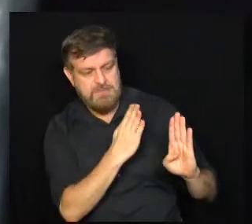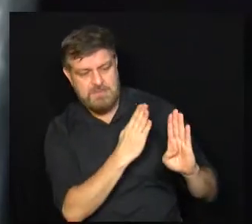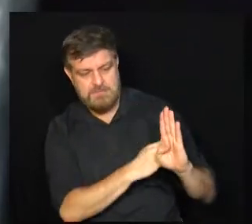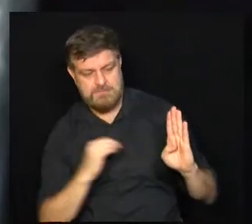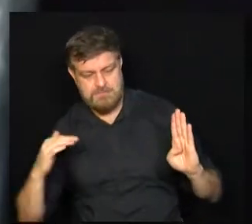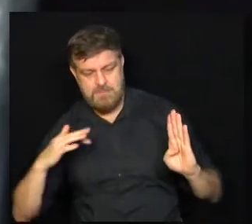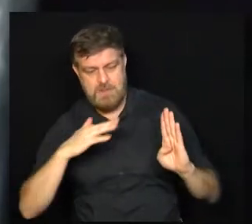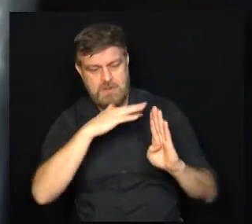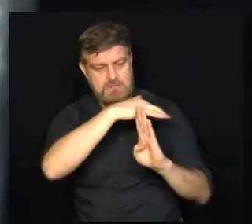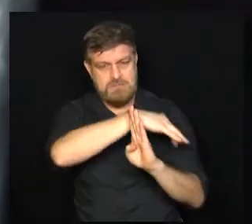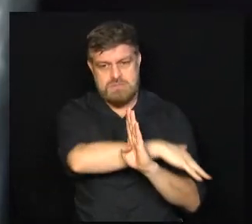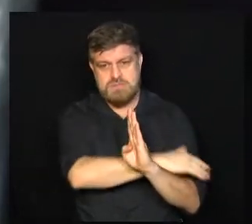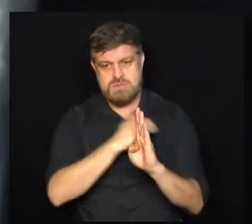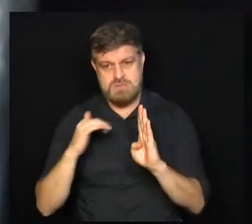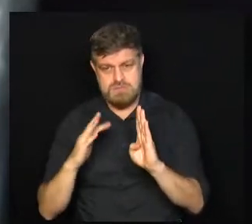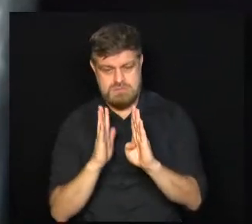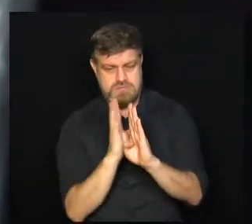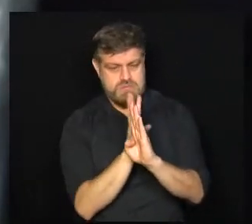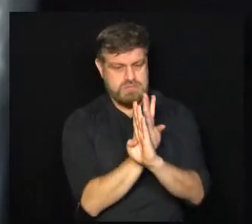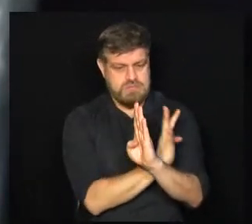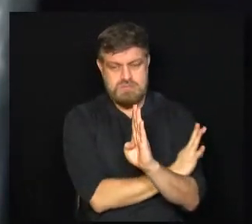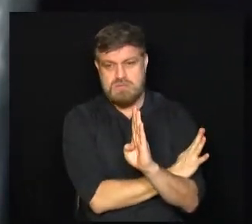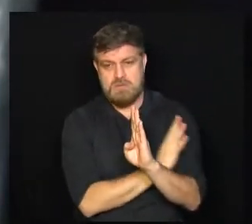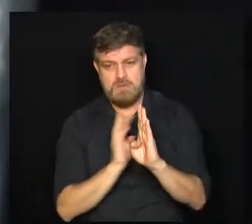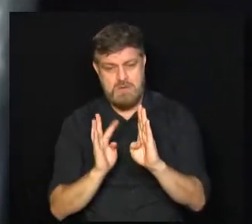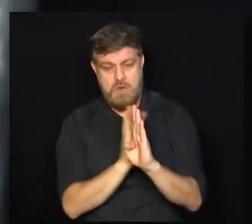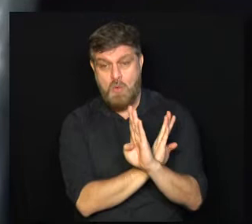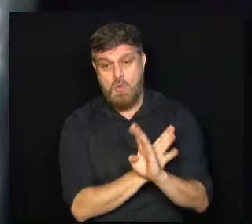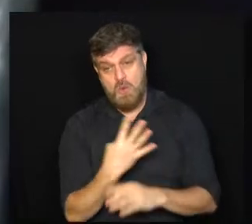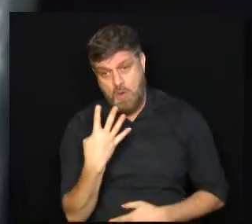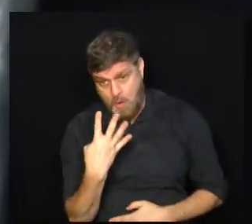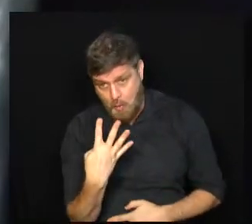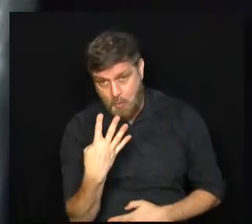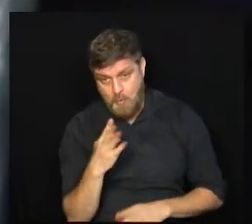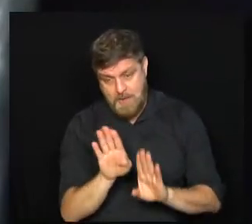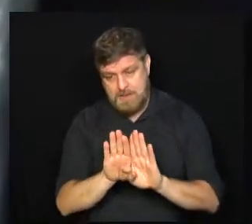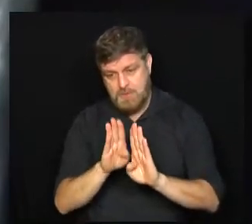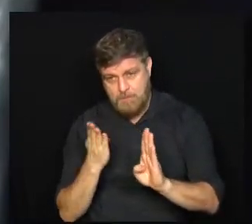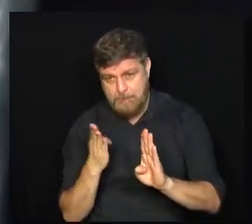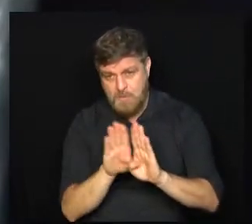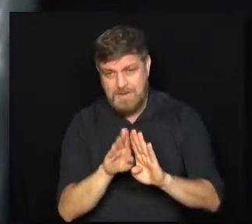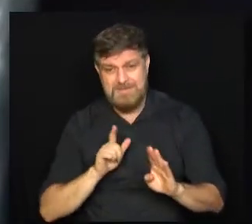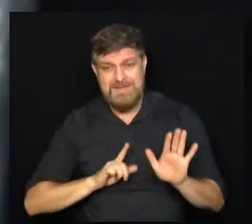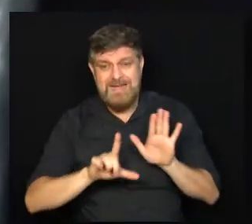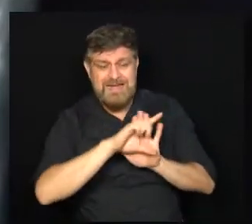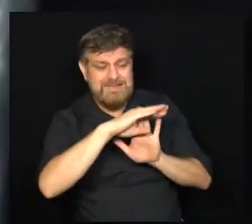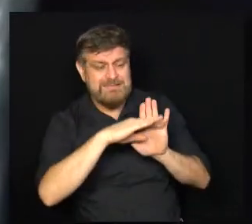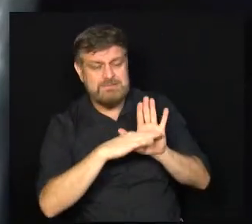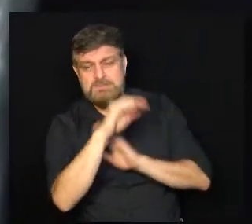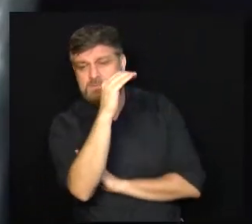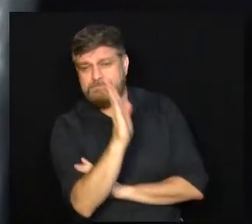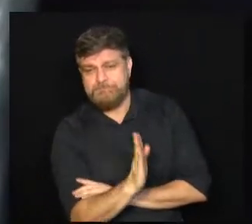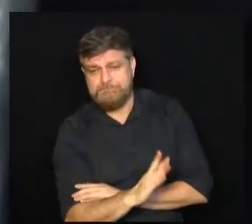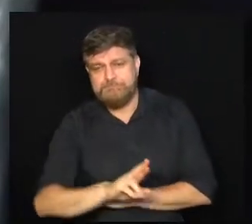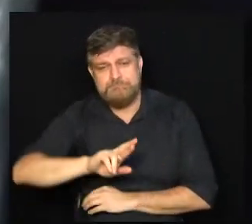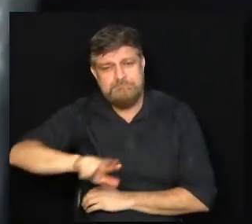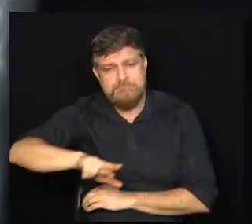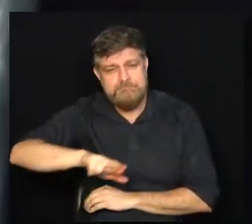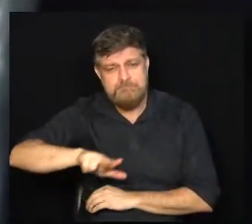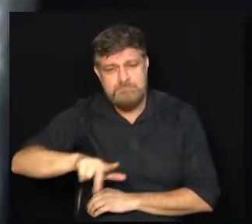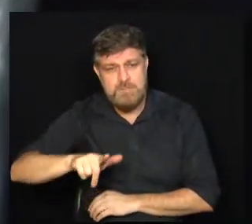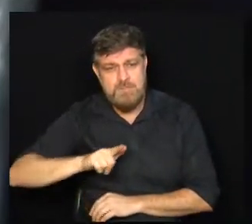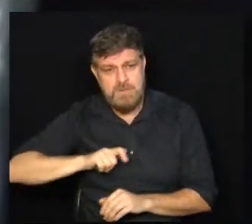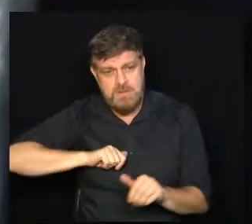tira a sua parcela de passageiros, né? Mas a legislação brasileira sofreu